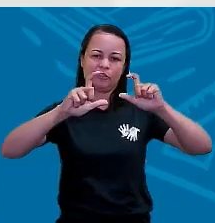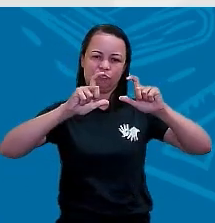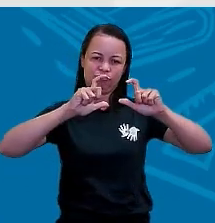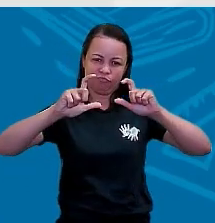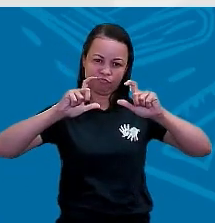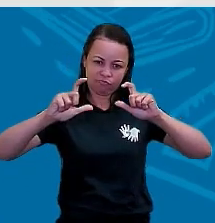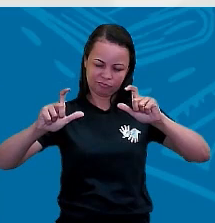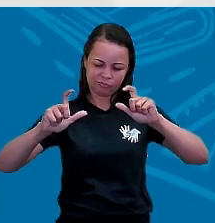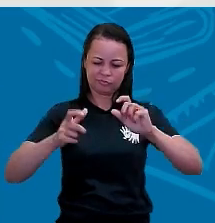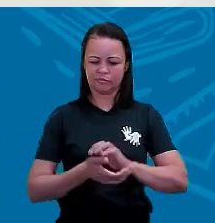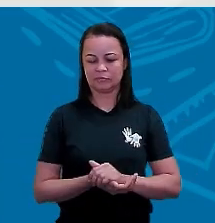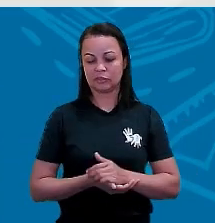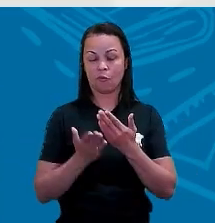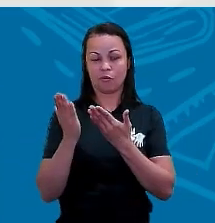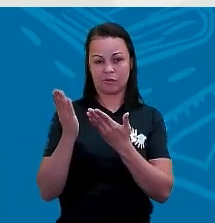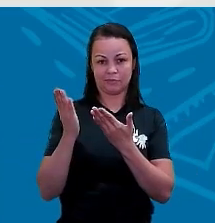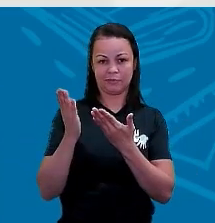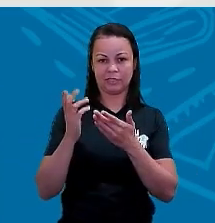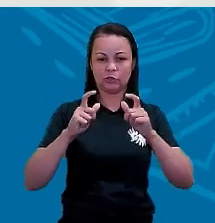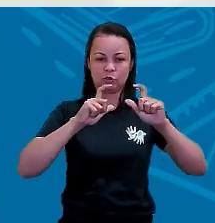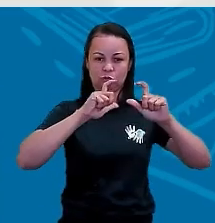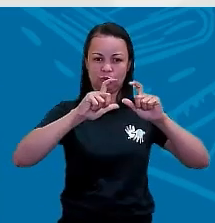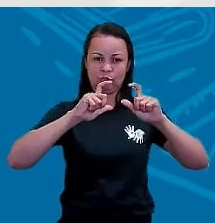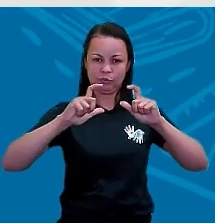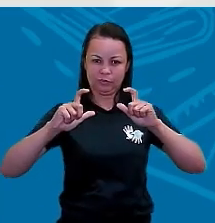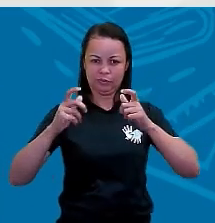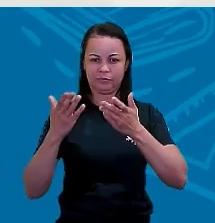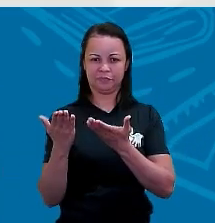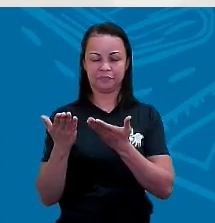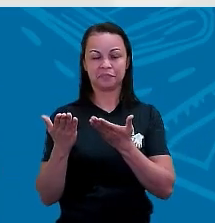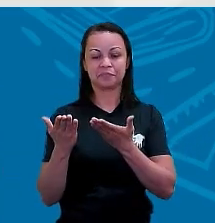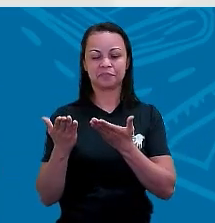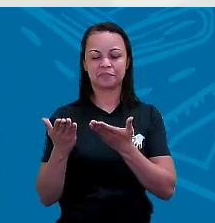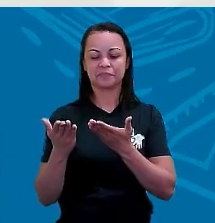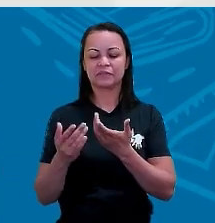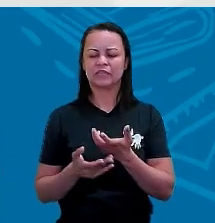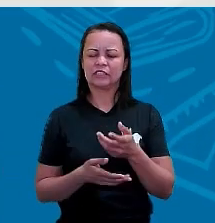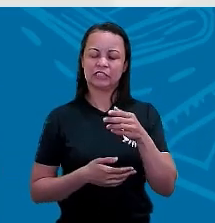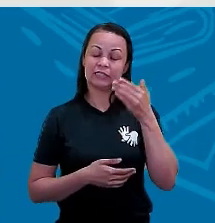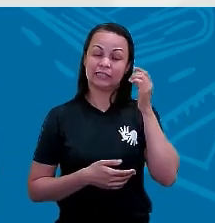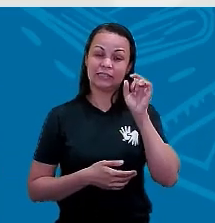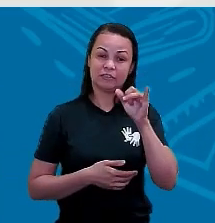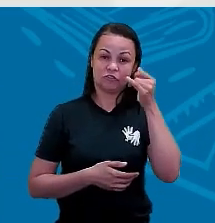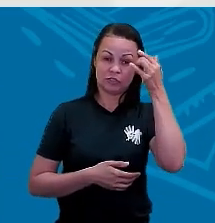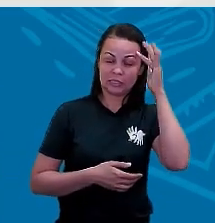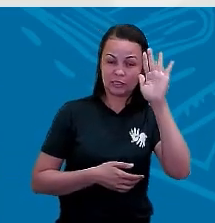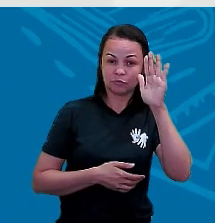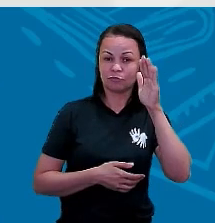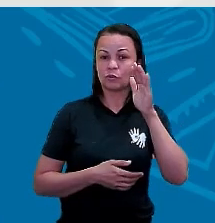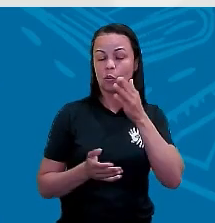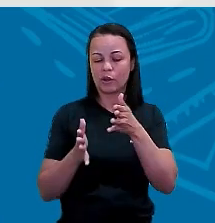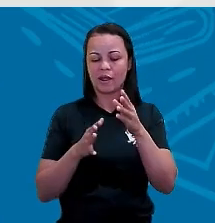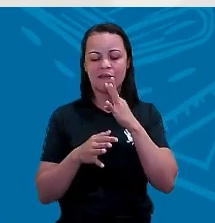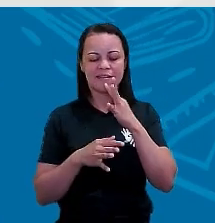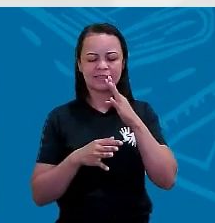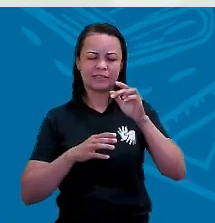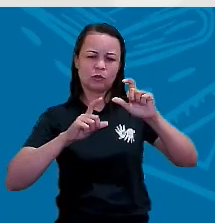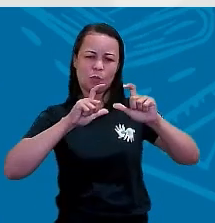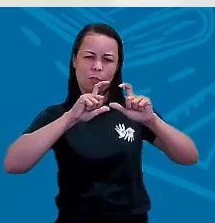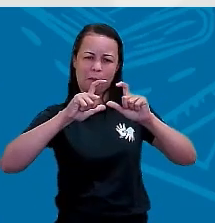tirinhas. Olha aqui, eu até trouxe 2 tirinhas para vocês, tá vendo? Quem não sabe o que é tirinha, são esses quadradinhos aí